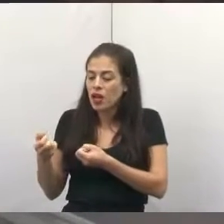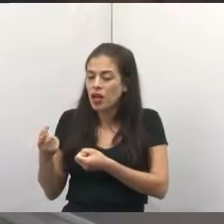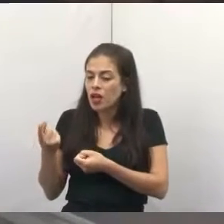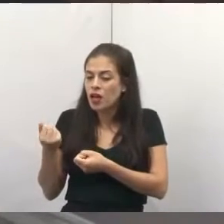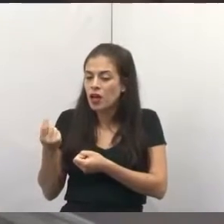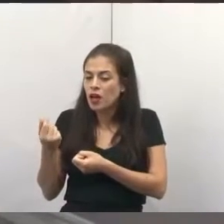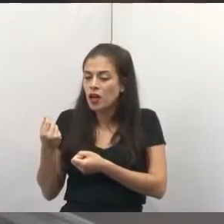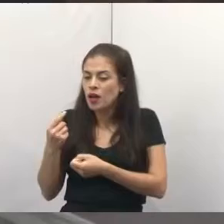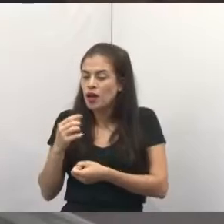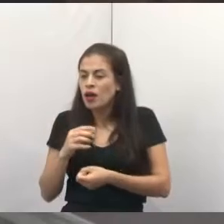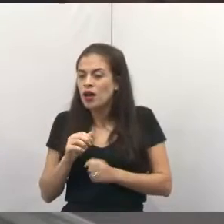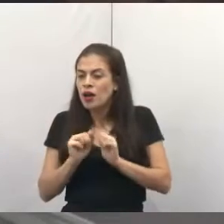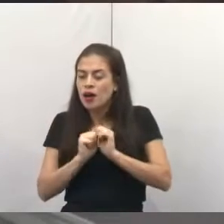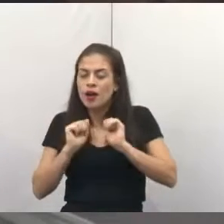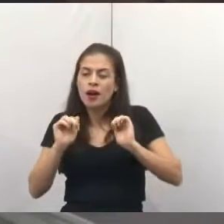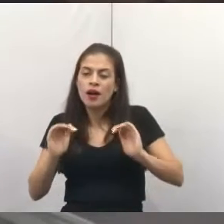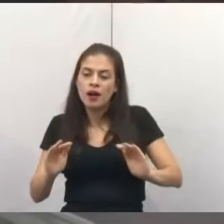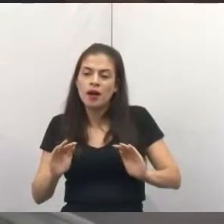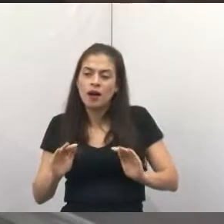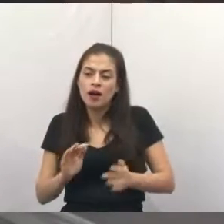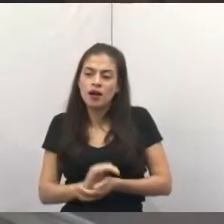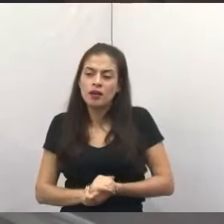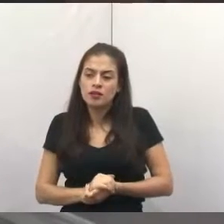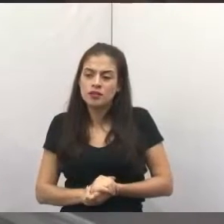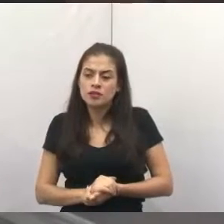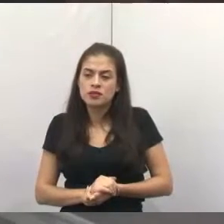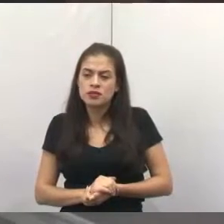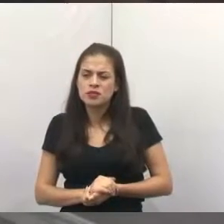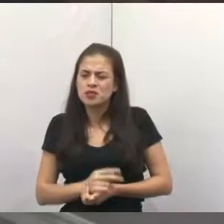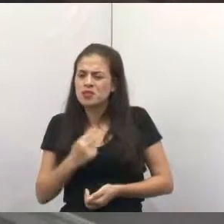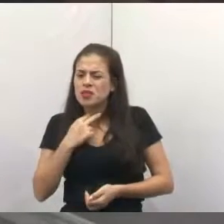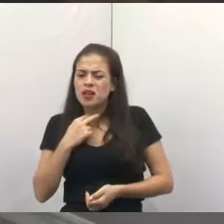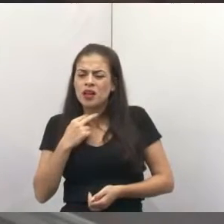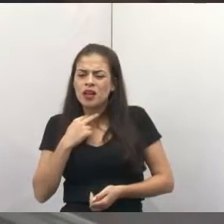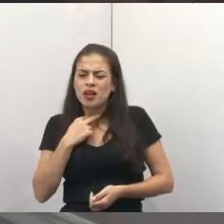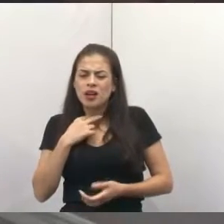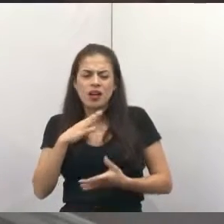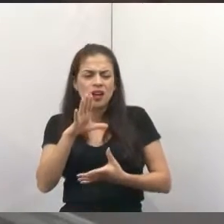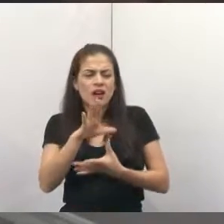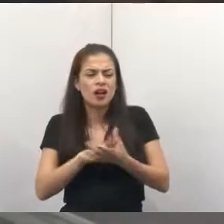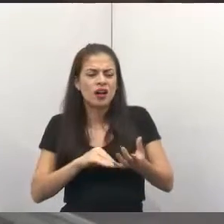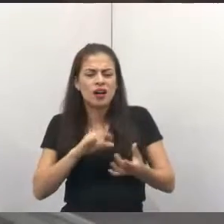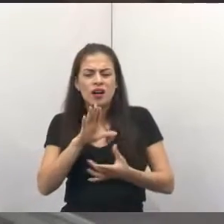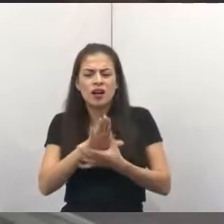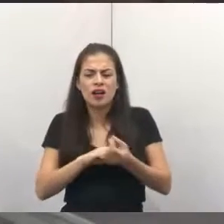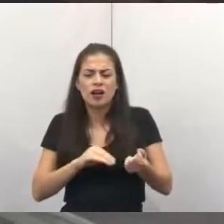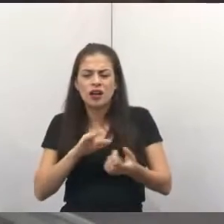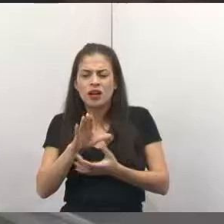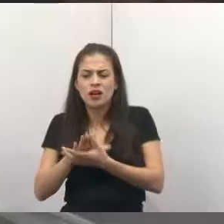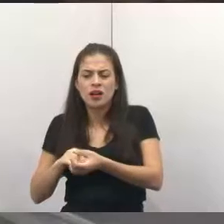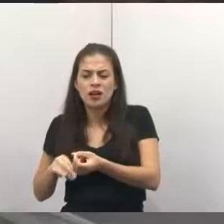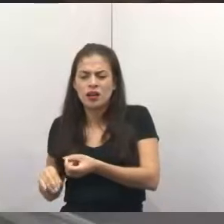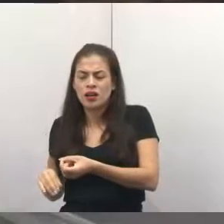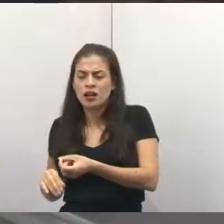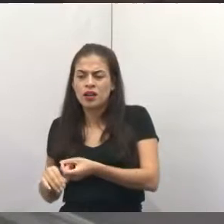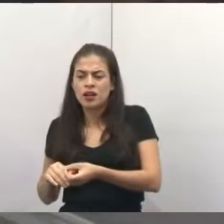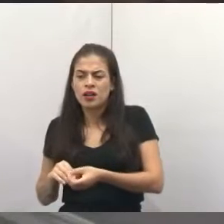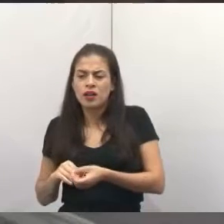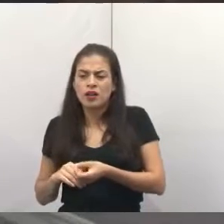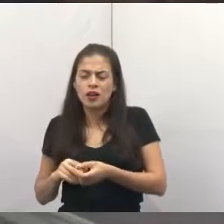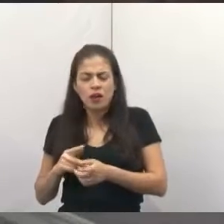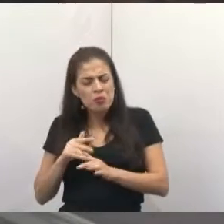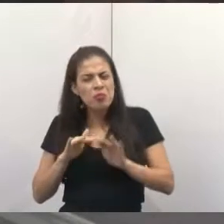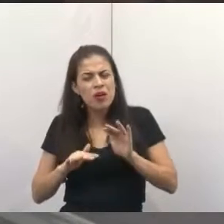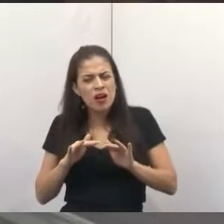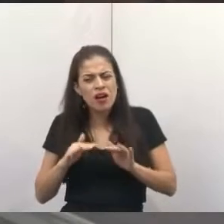de vereador que não deveria tirar xerox. Eu queria que algumas pessoas, e aí sim a gente podia mudar o regimento, porque eu não